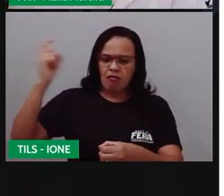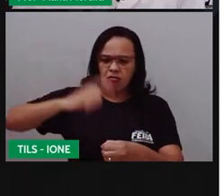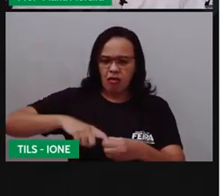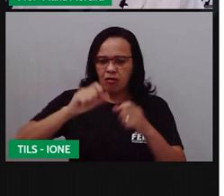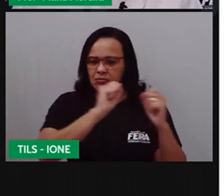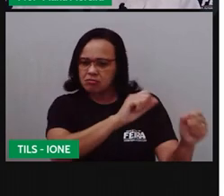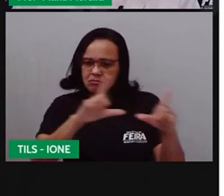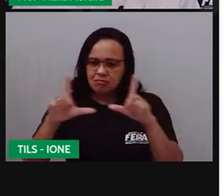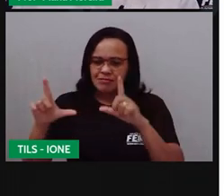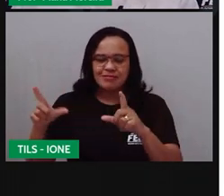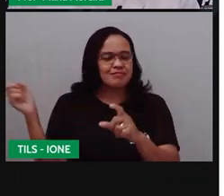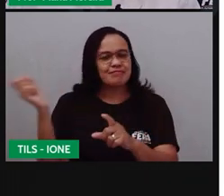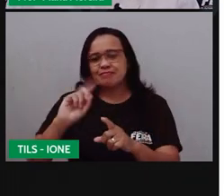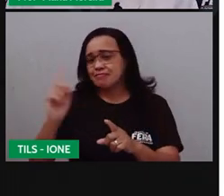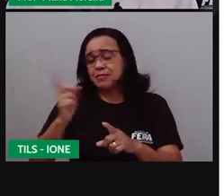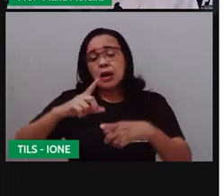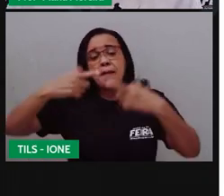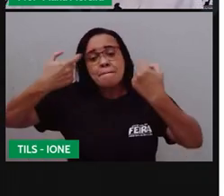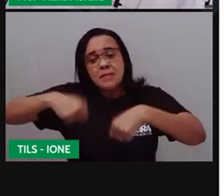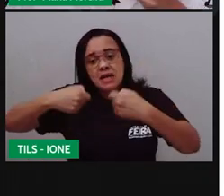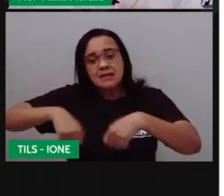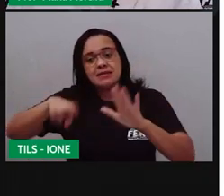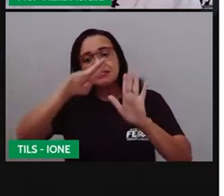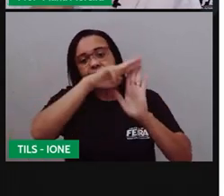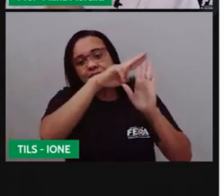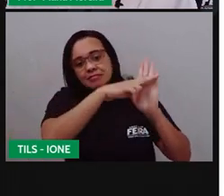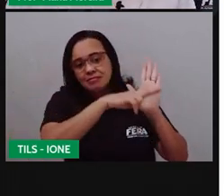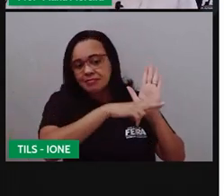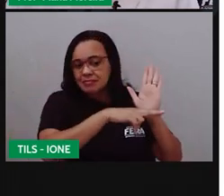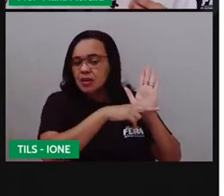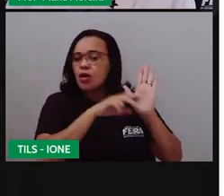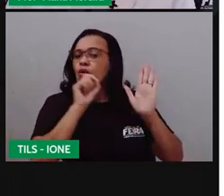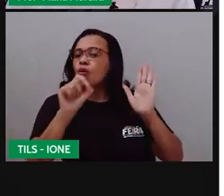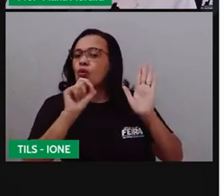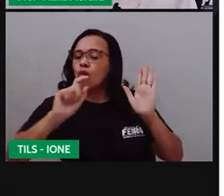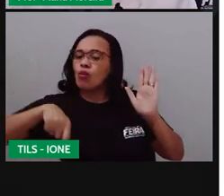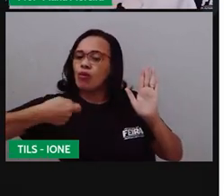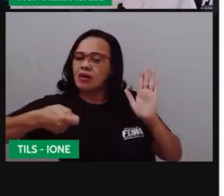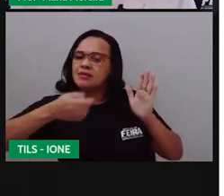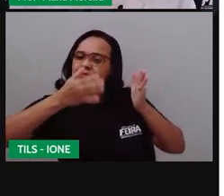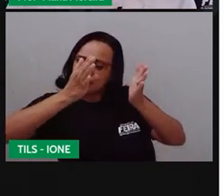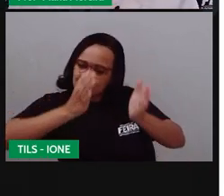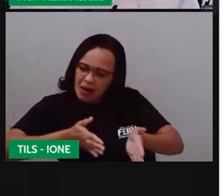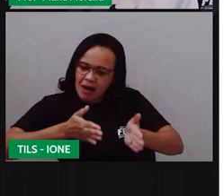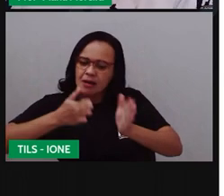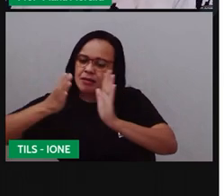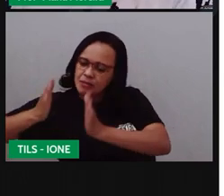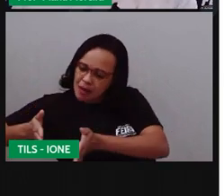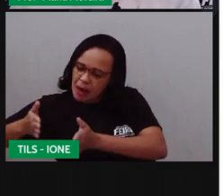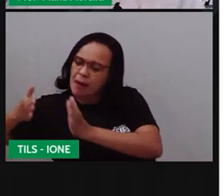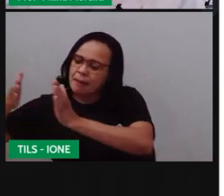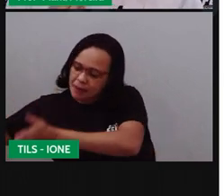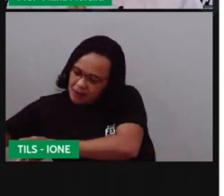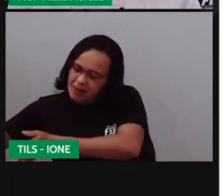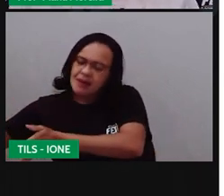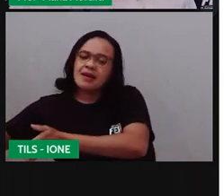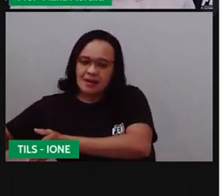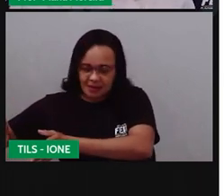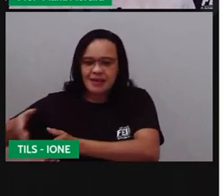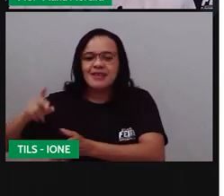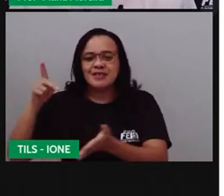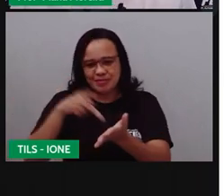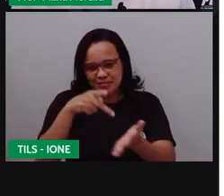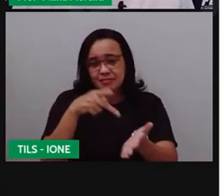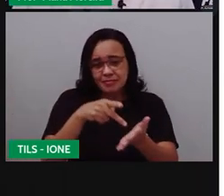para vocês. Não. Eu preciso fazer o quê? Passo a passo, início, depois acontece o quê, depois acontece o quê, depois acontece